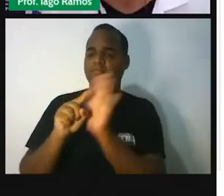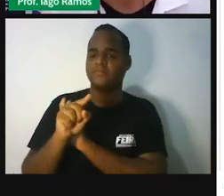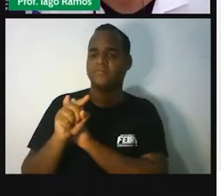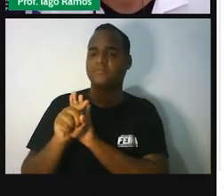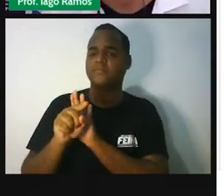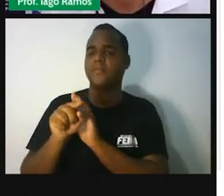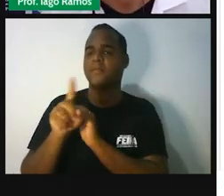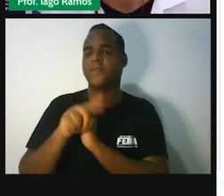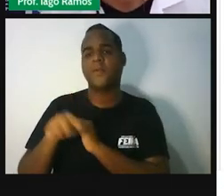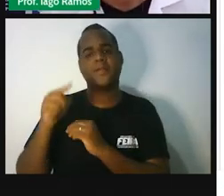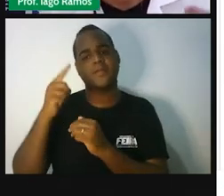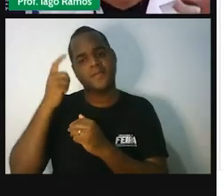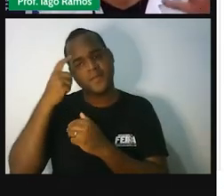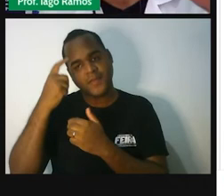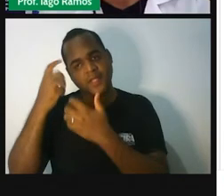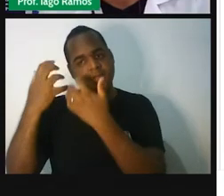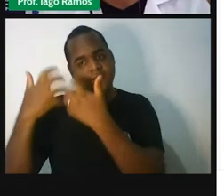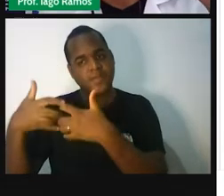precisa raciocinar